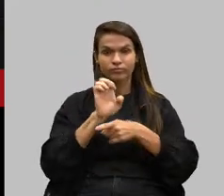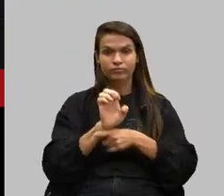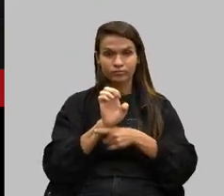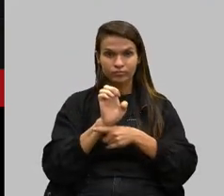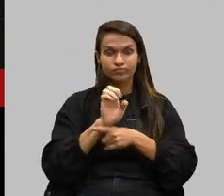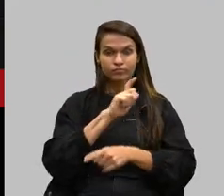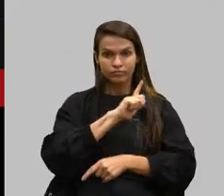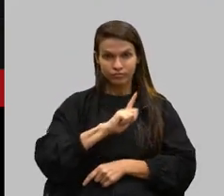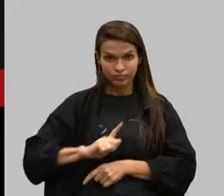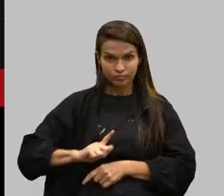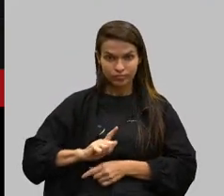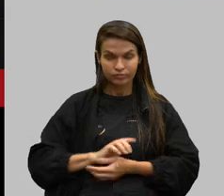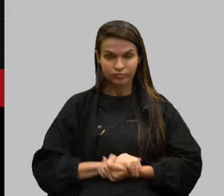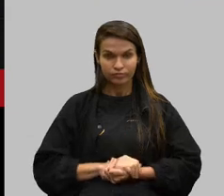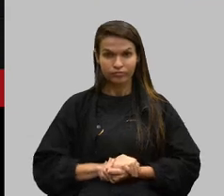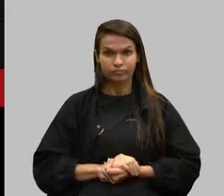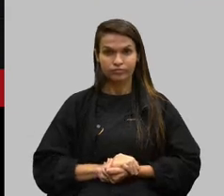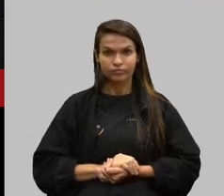de